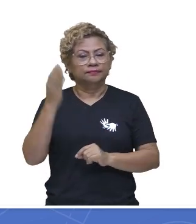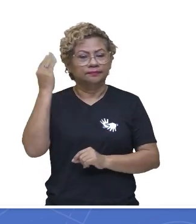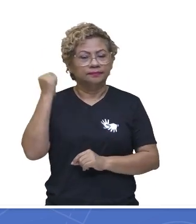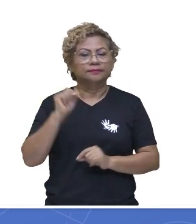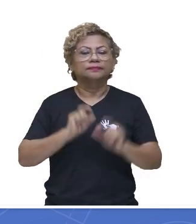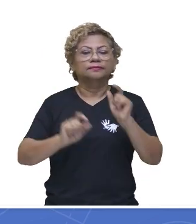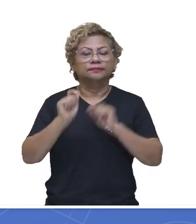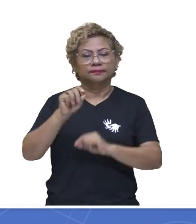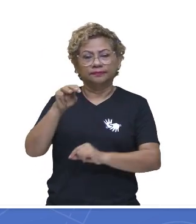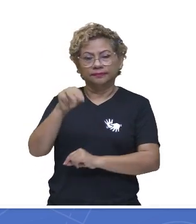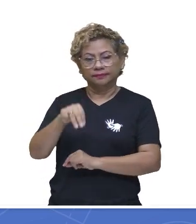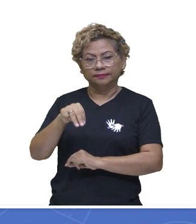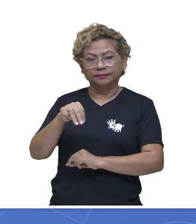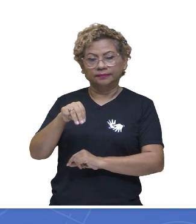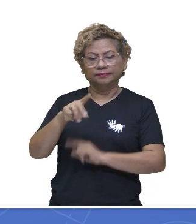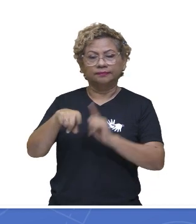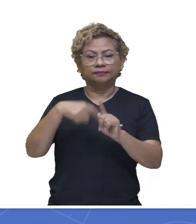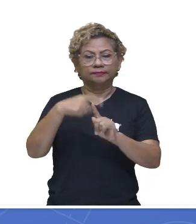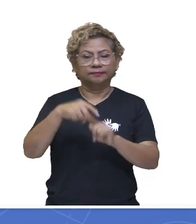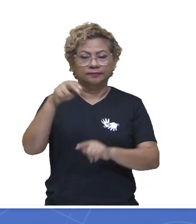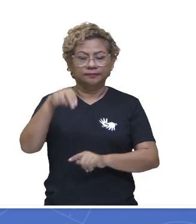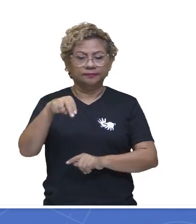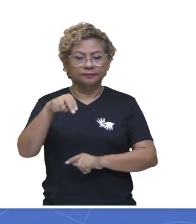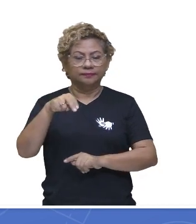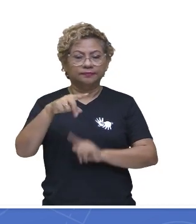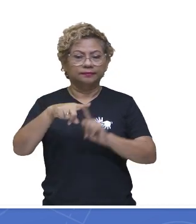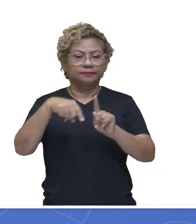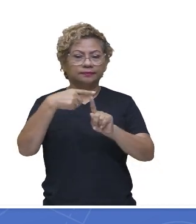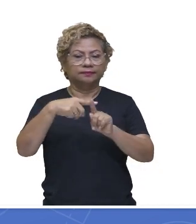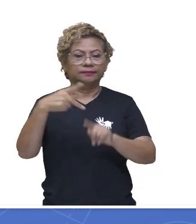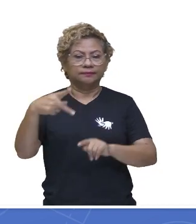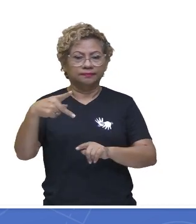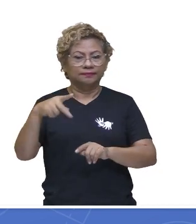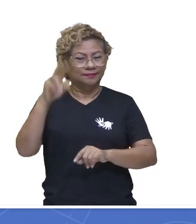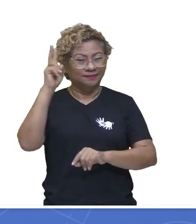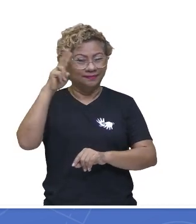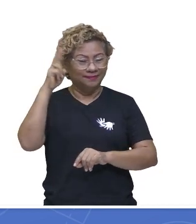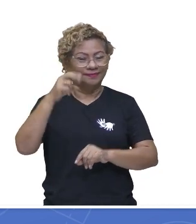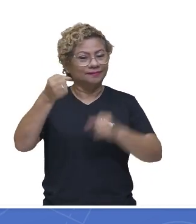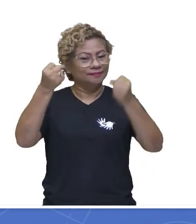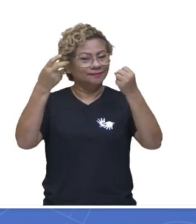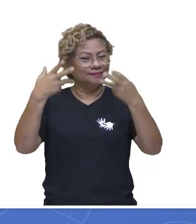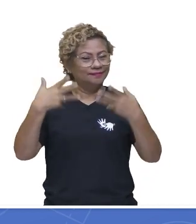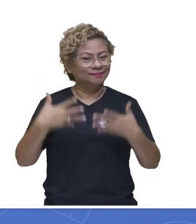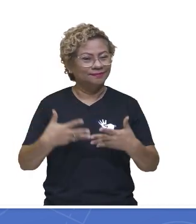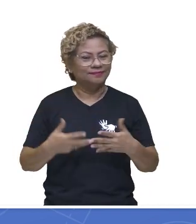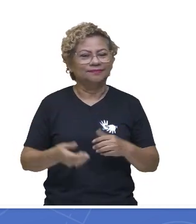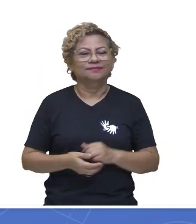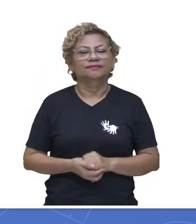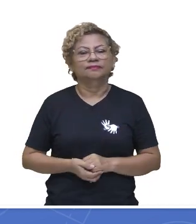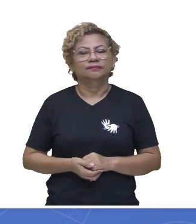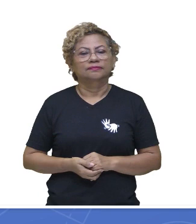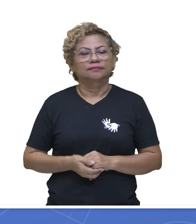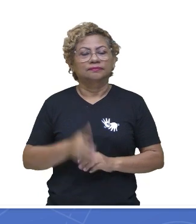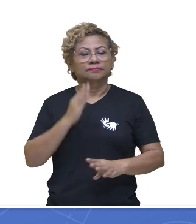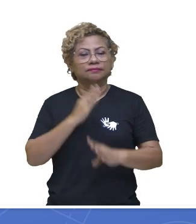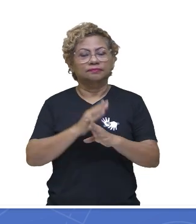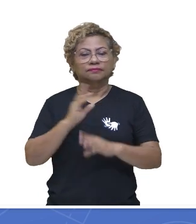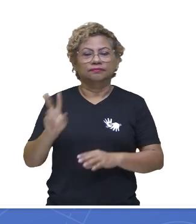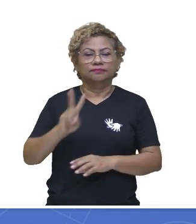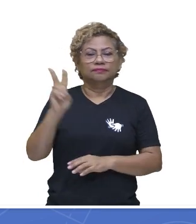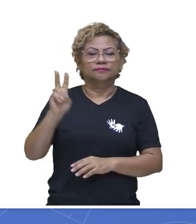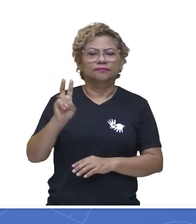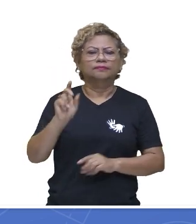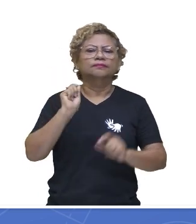P é igual a... Então, nesse caso aí, nós temos que encontrar o valor de M,